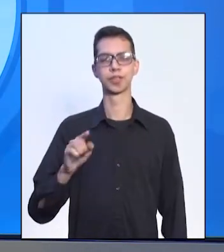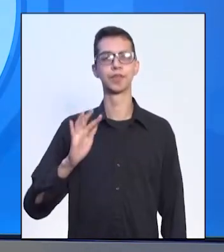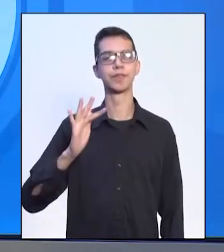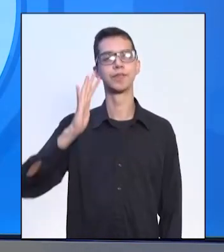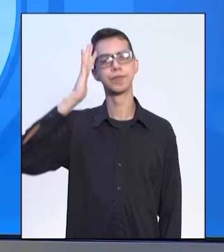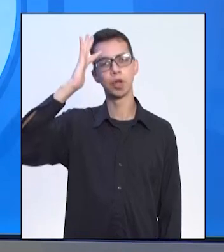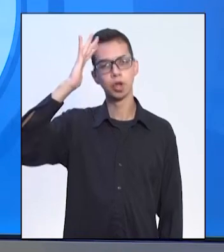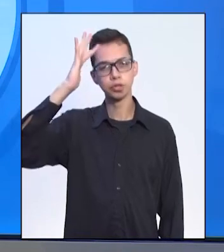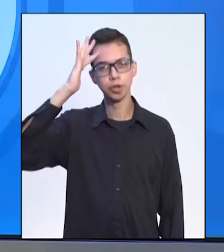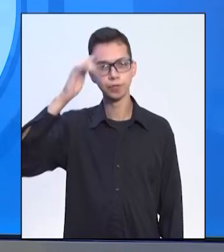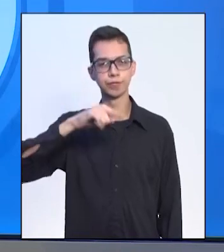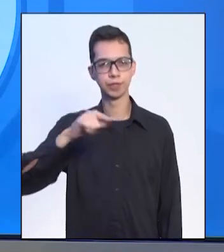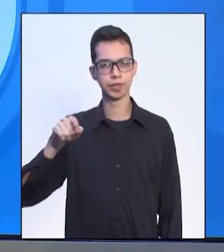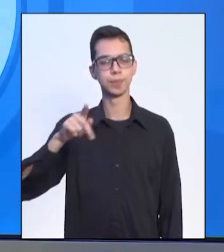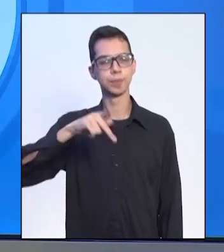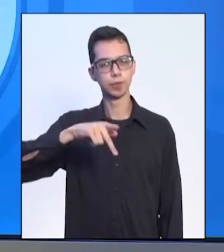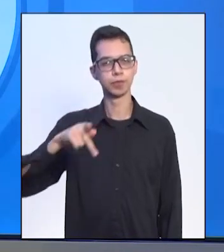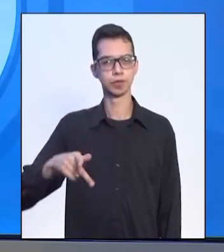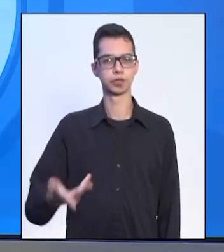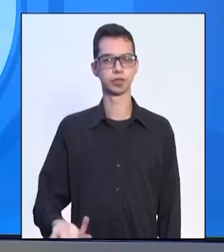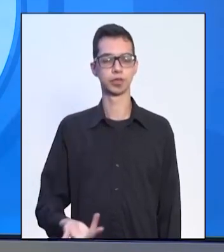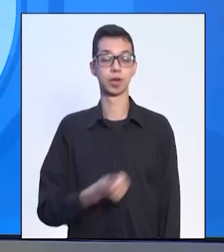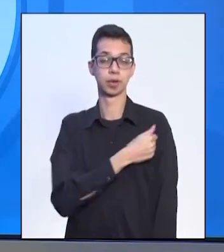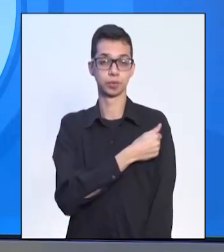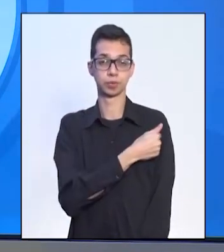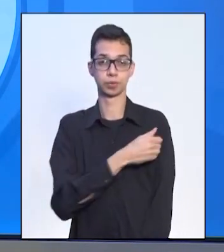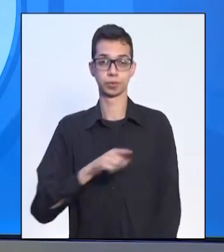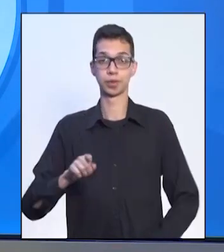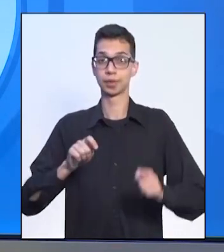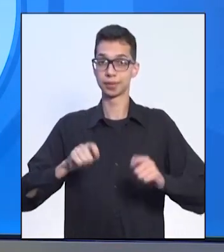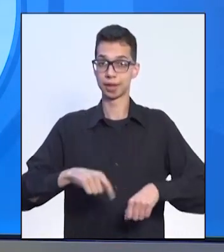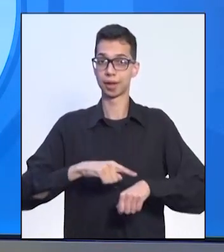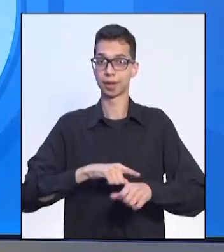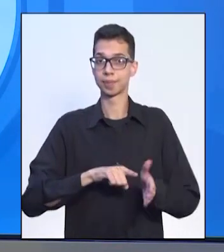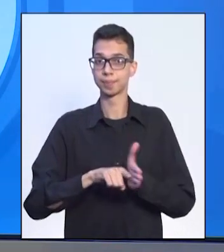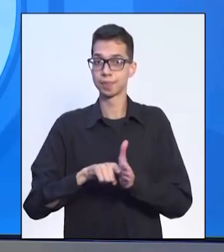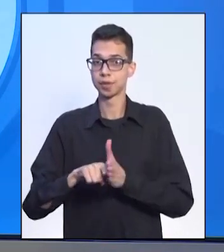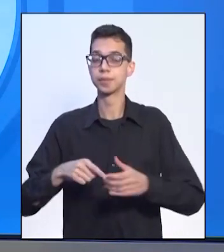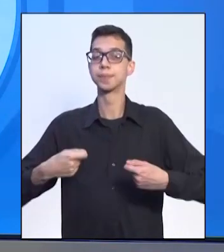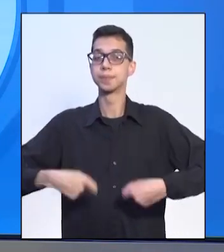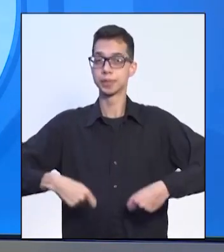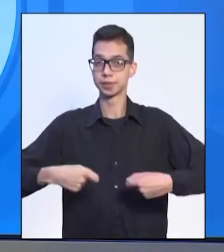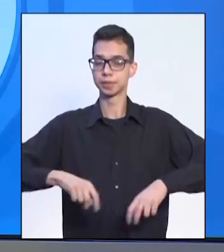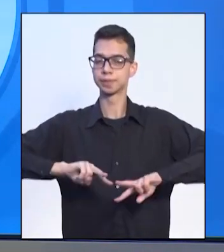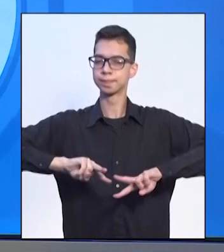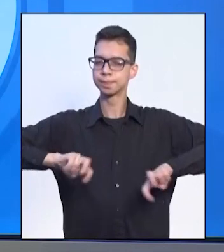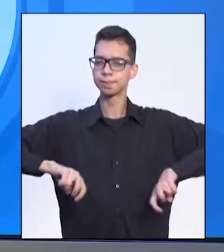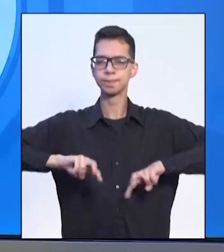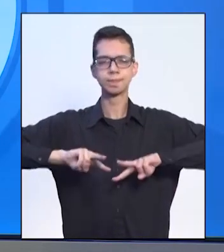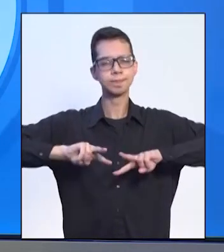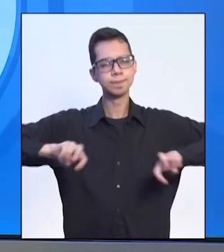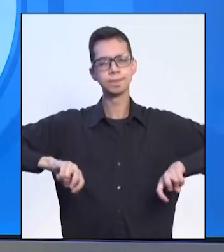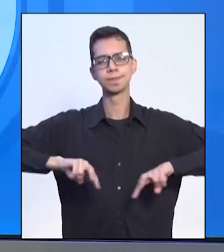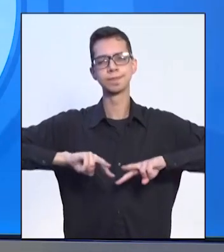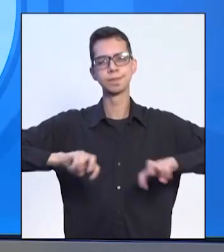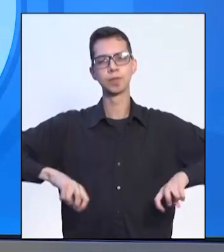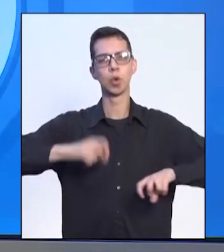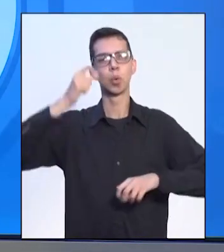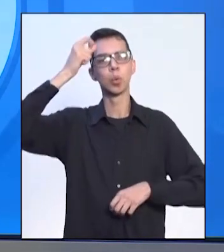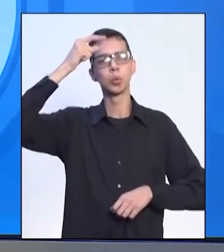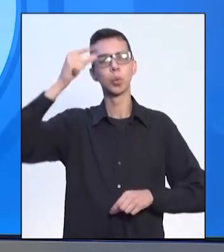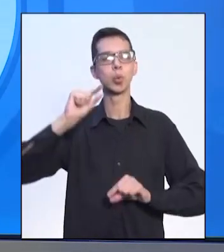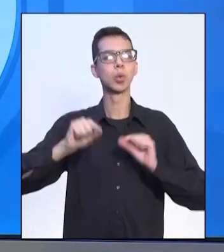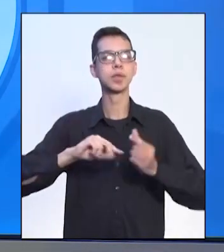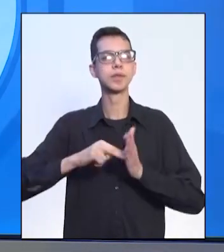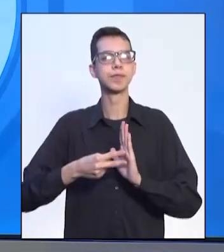aluno, com a sua possibilidade também de tempo e de acesso a recursos, procurar aprofundar um pouco mais essa noção de cultura, a